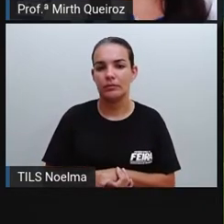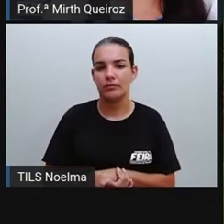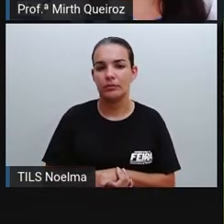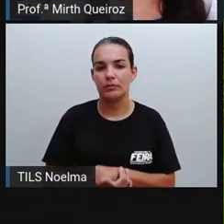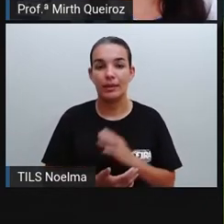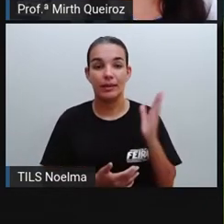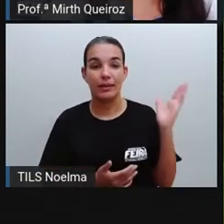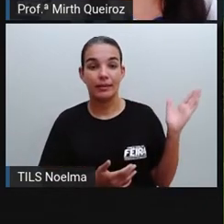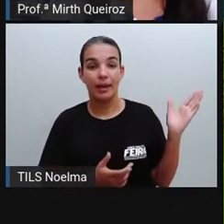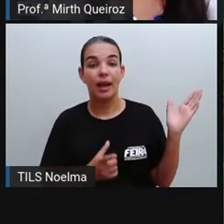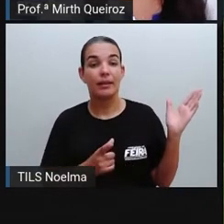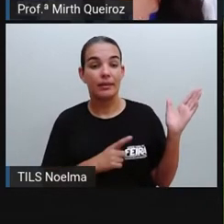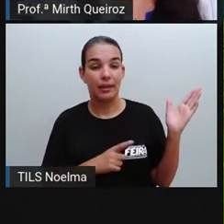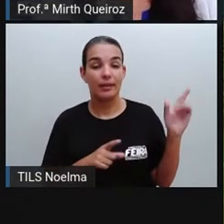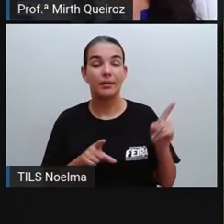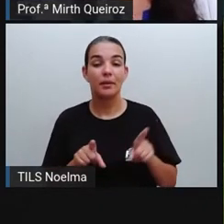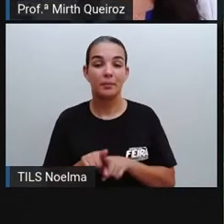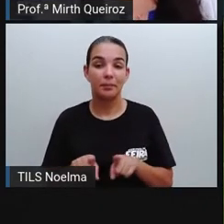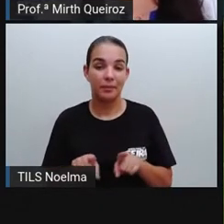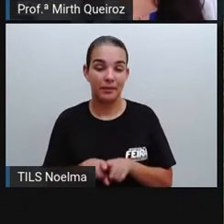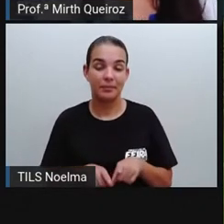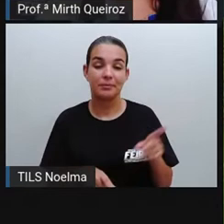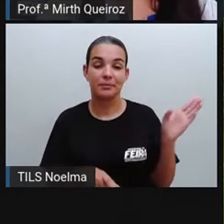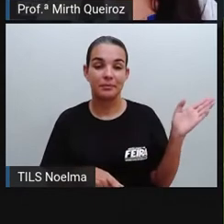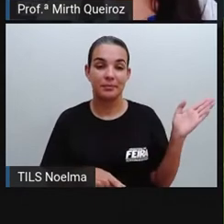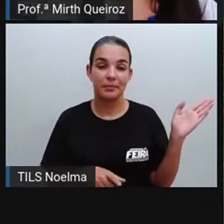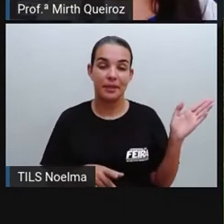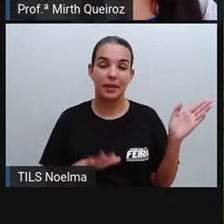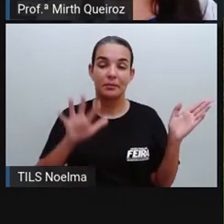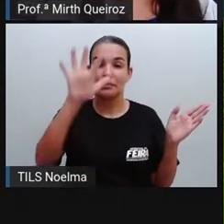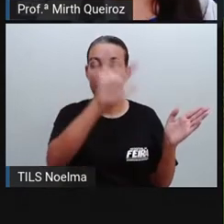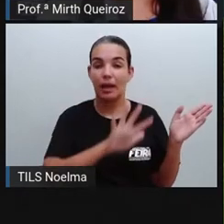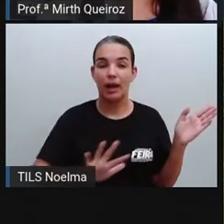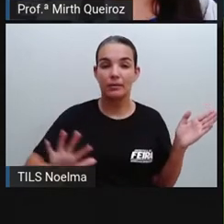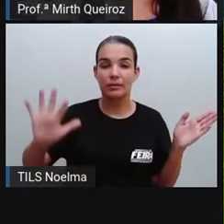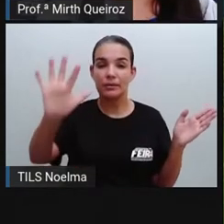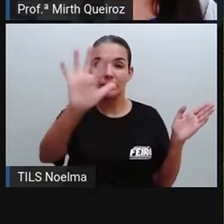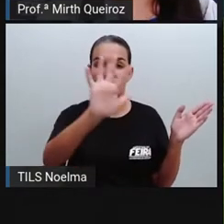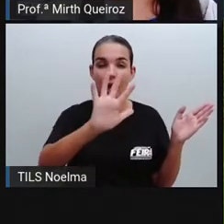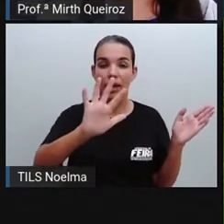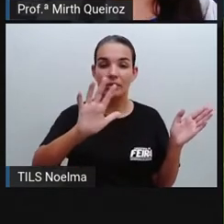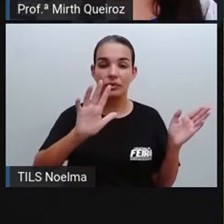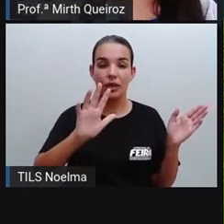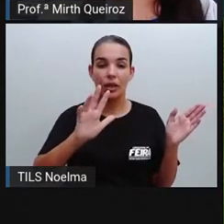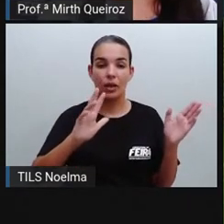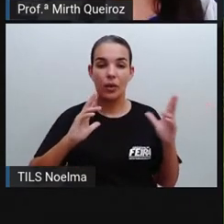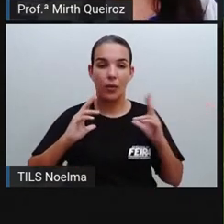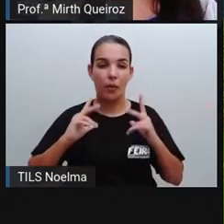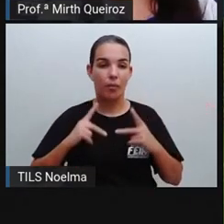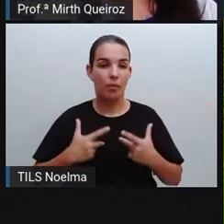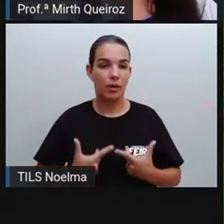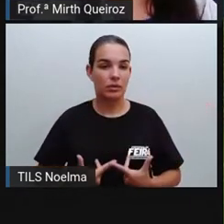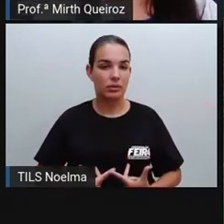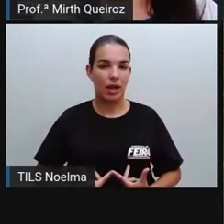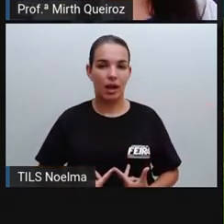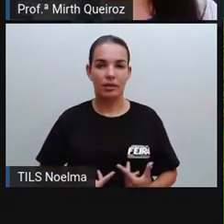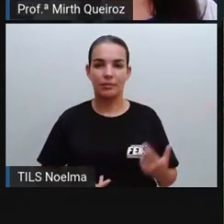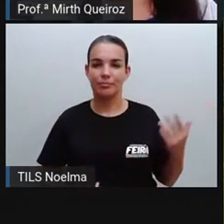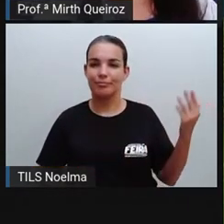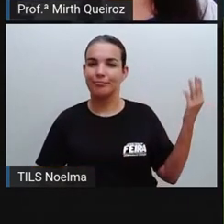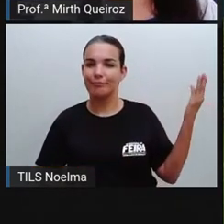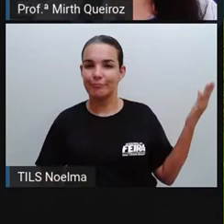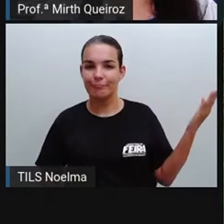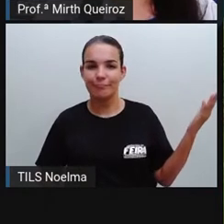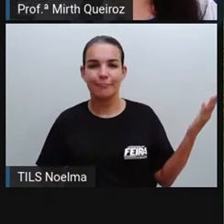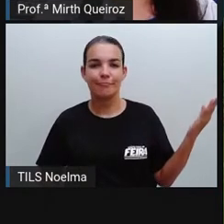E aqui a gente tem a paisagem humanizada, né? Ali a caldeira, as nuvens, povoação, né?